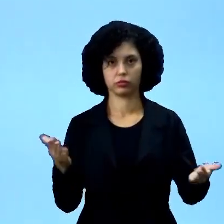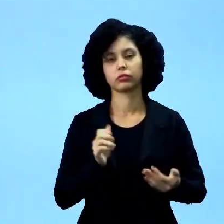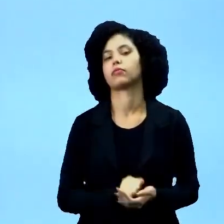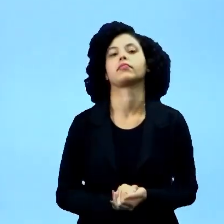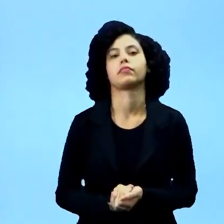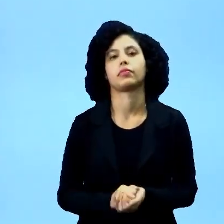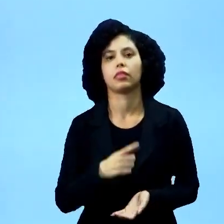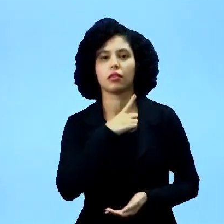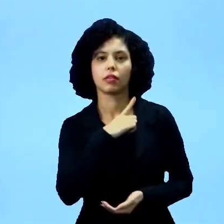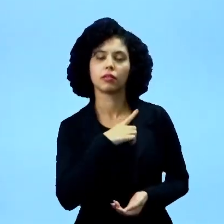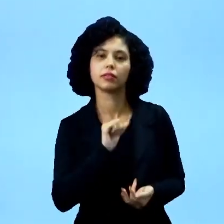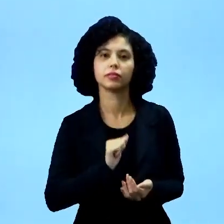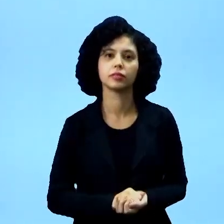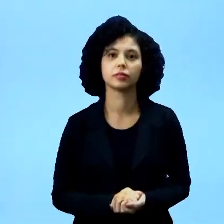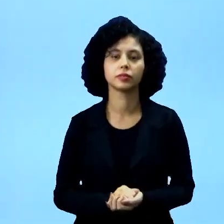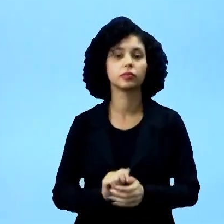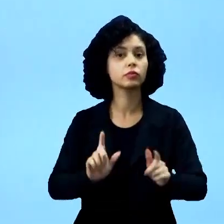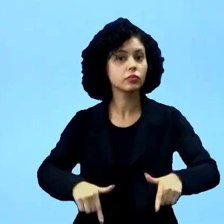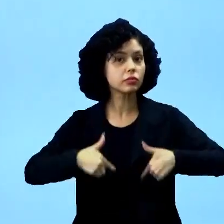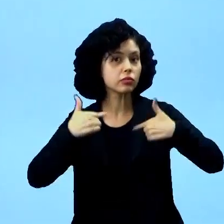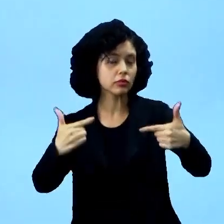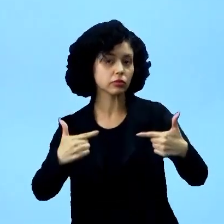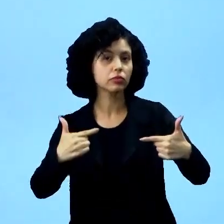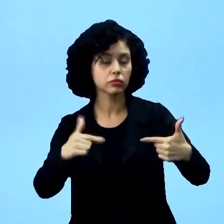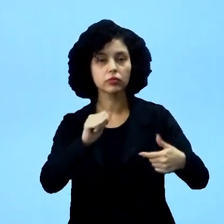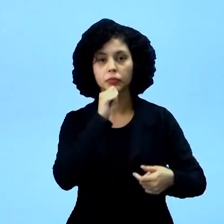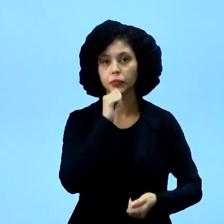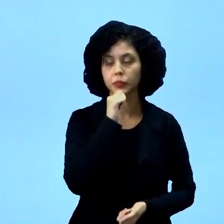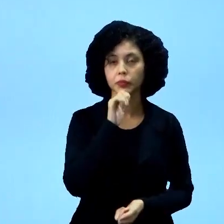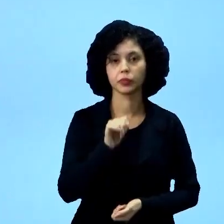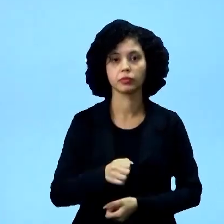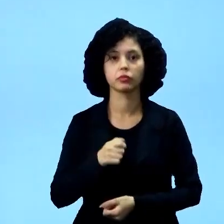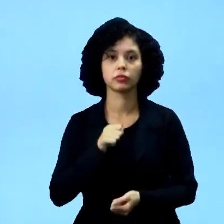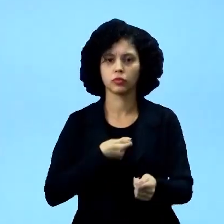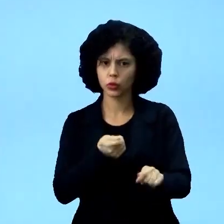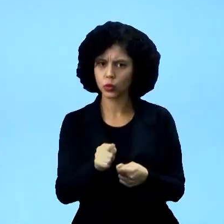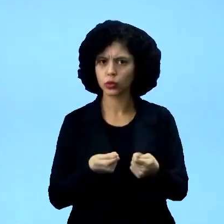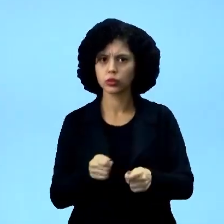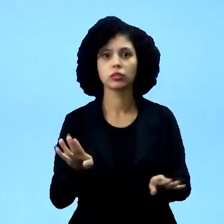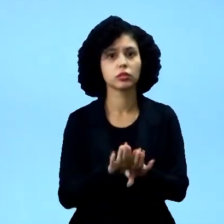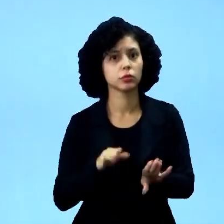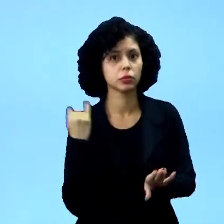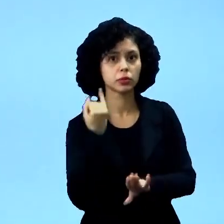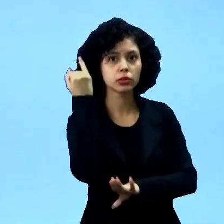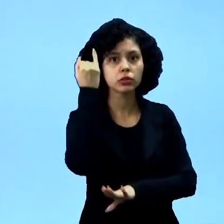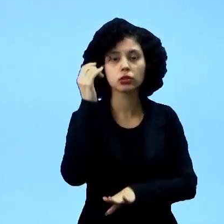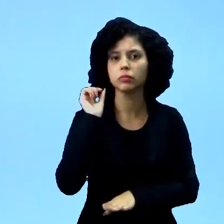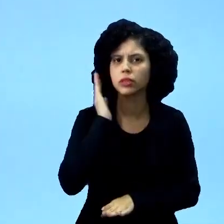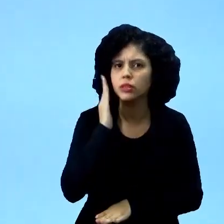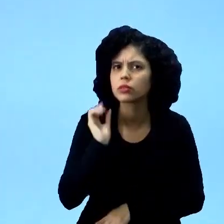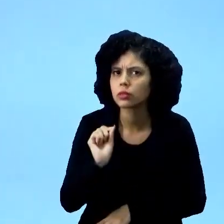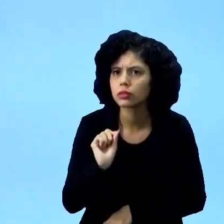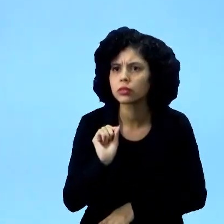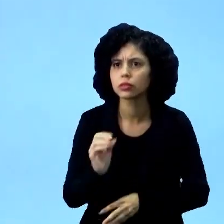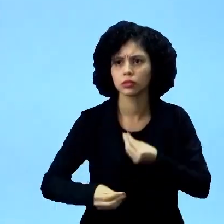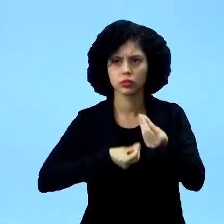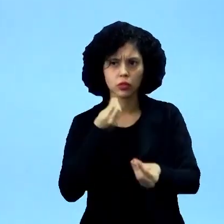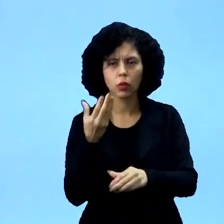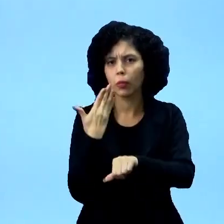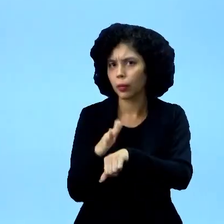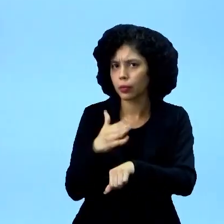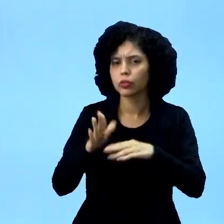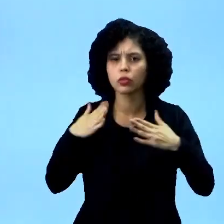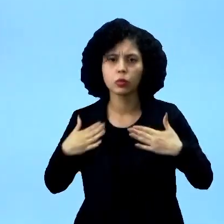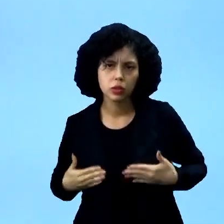é o aspecto de defesa e ataque. Então, tem esse controle. E a coisa mais importante para a gente entender as lutas como uma